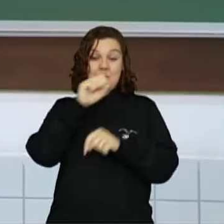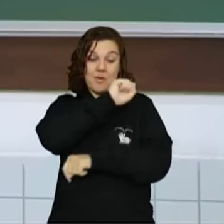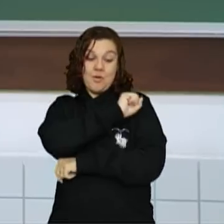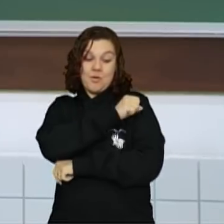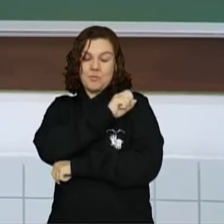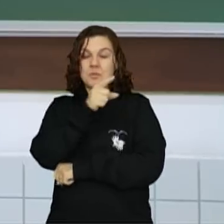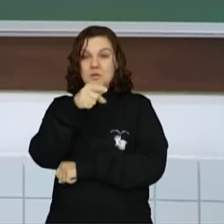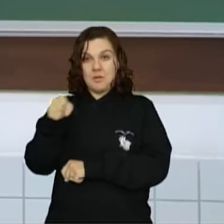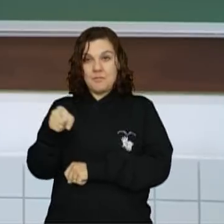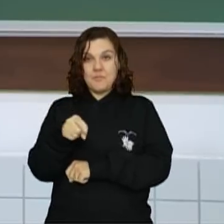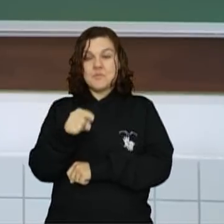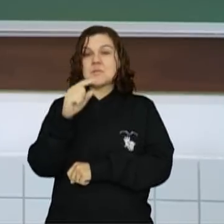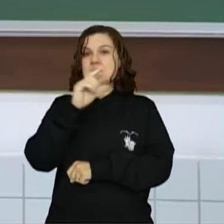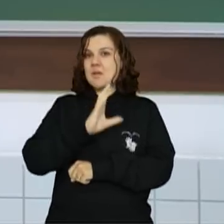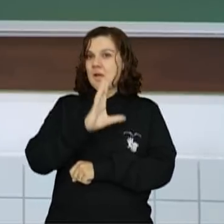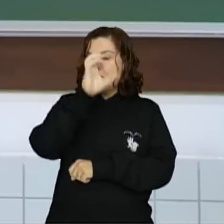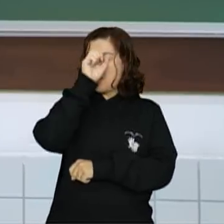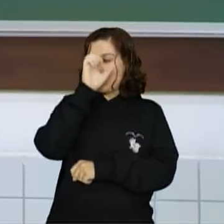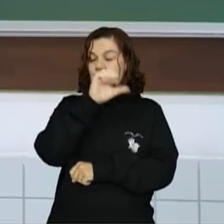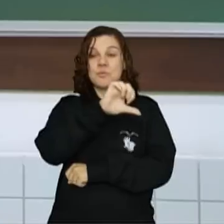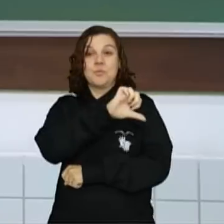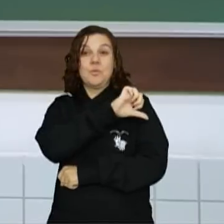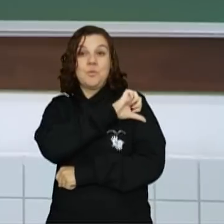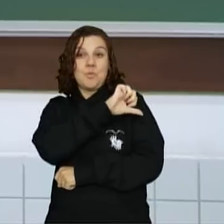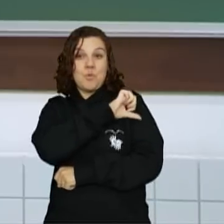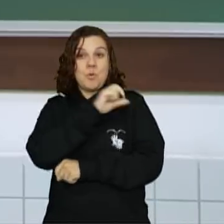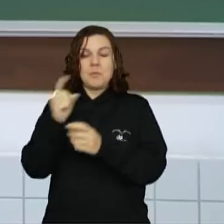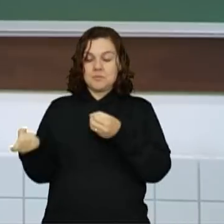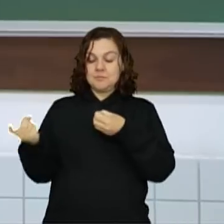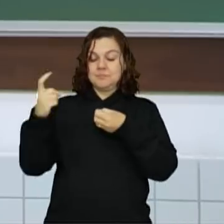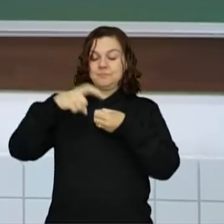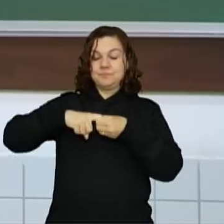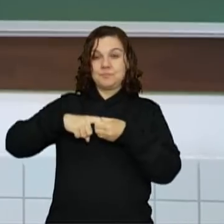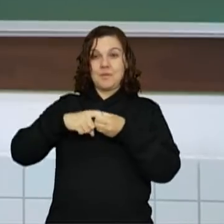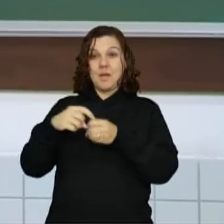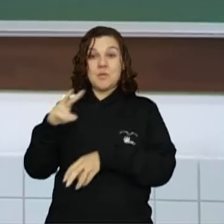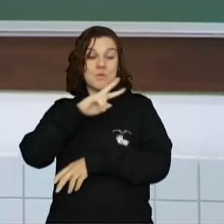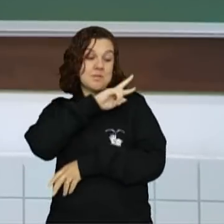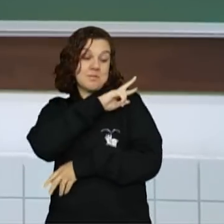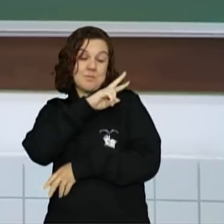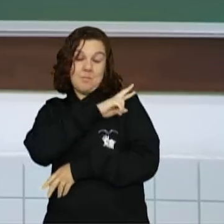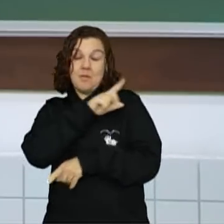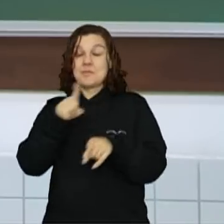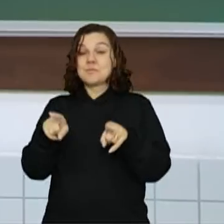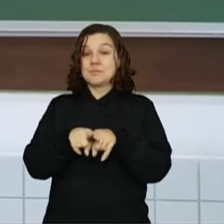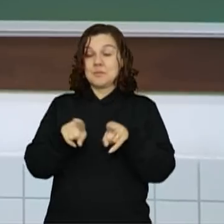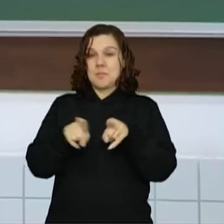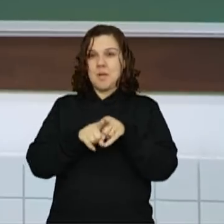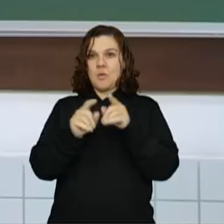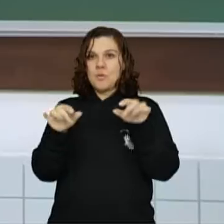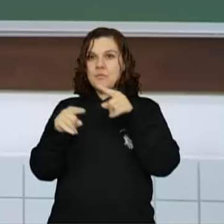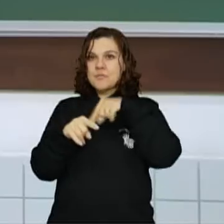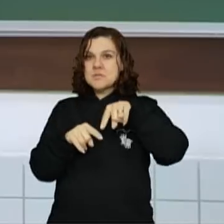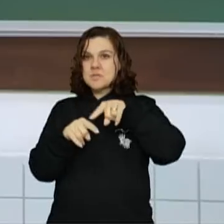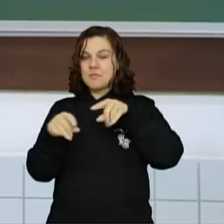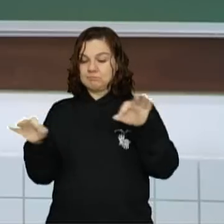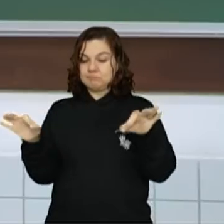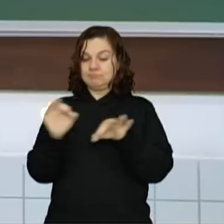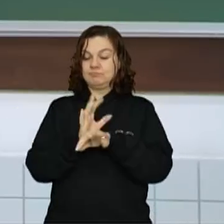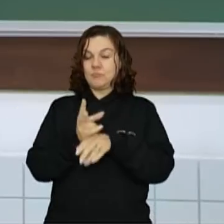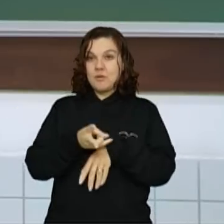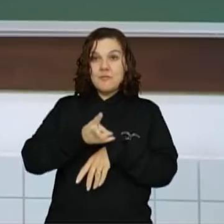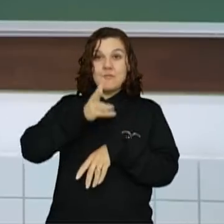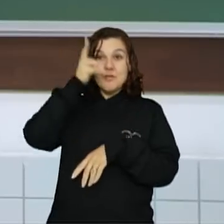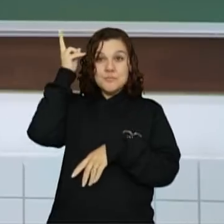oitavo vocês estão aprendendo, no nono retoma, no ensino médio, quando vocês forem fazer um